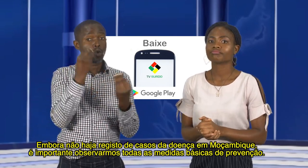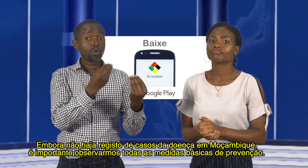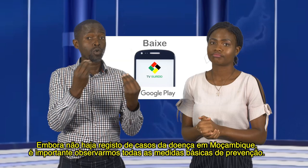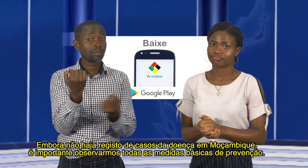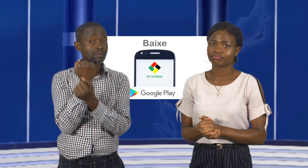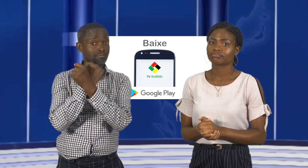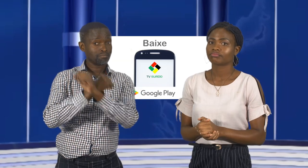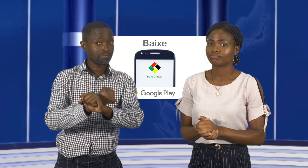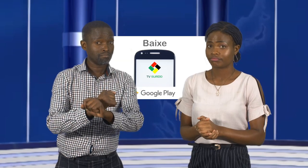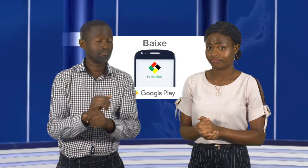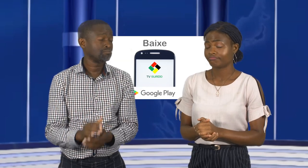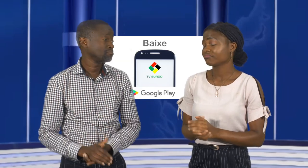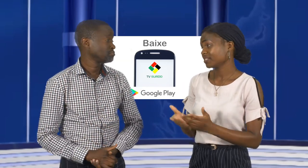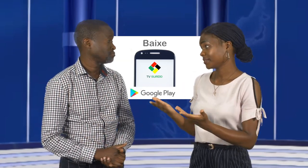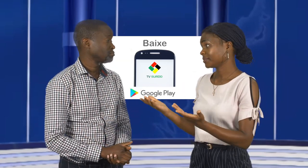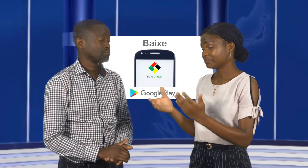de prevenção.